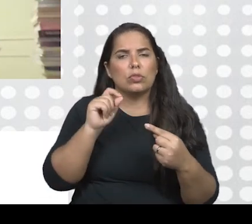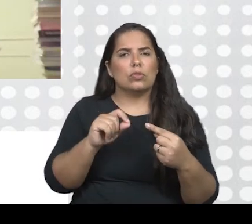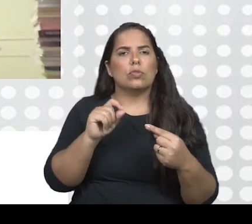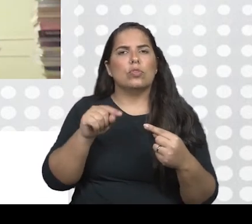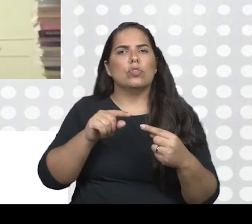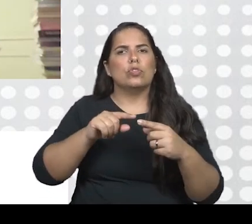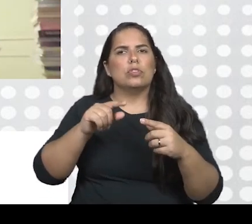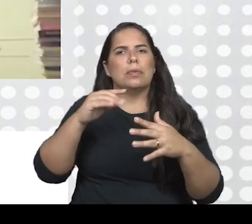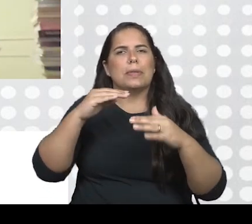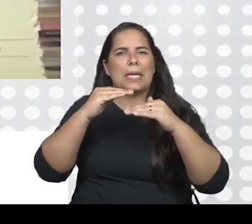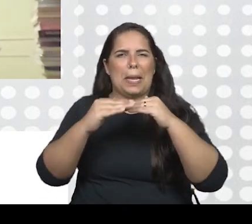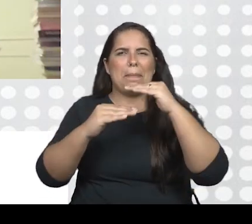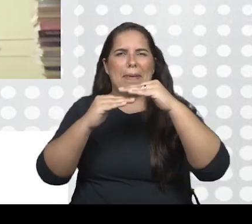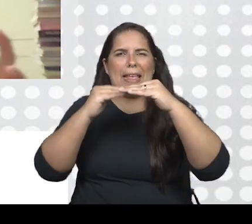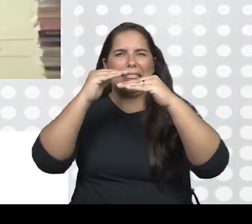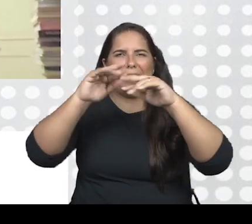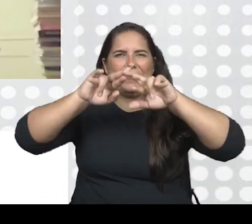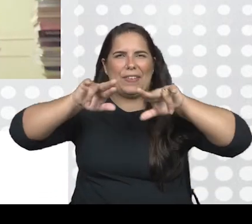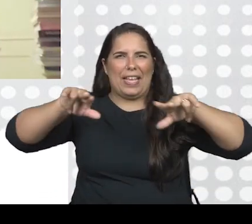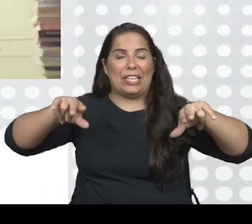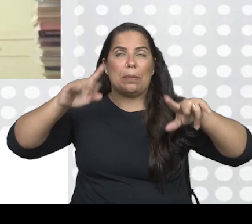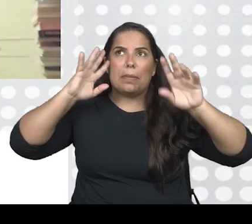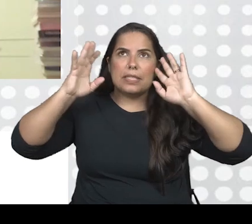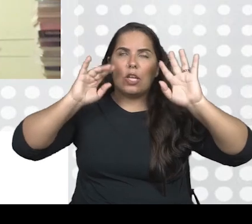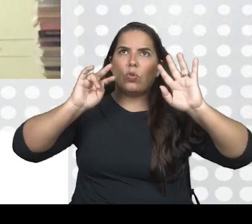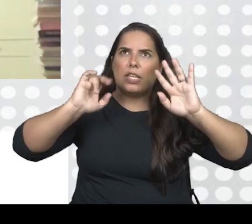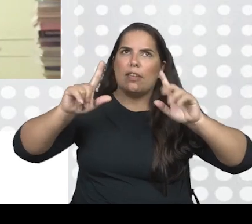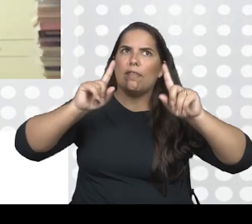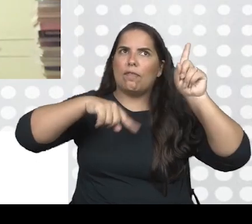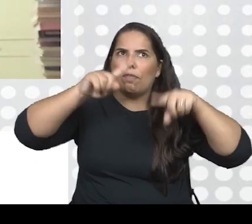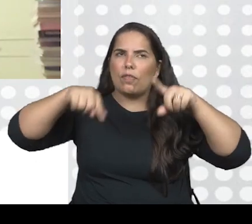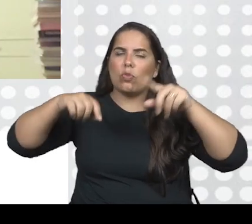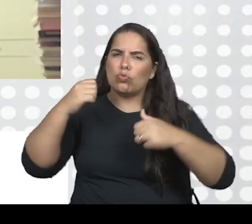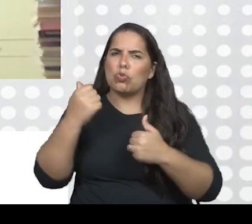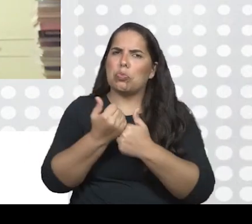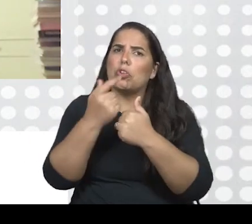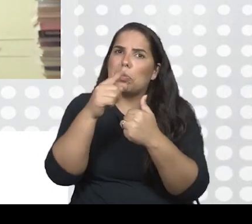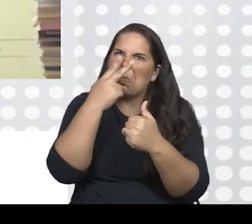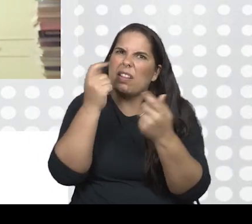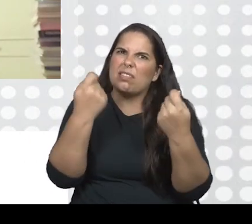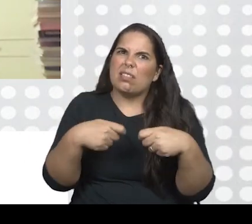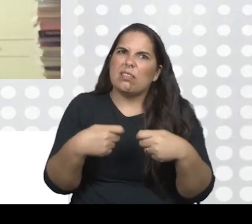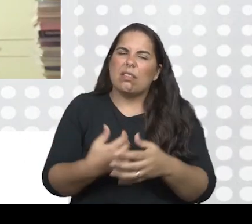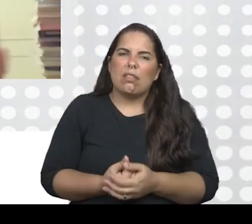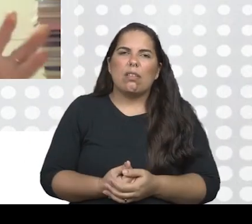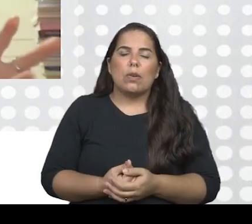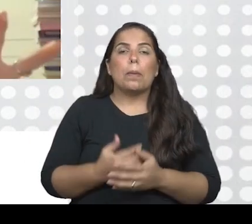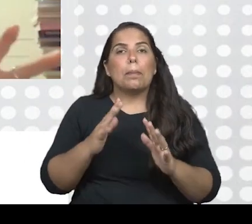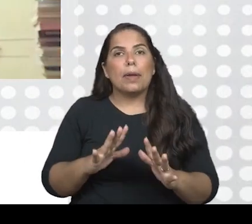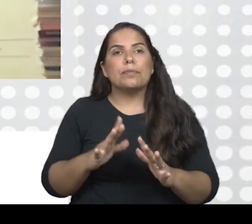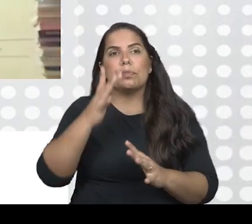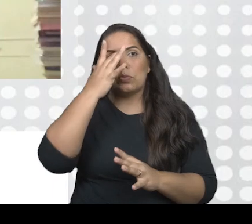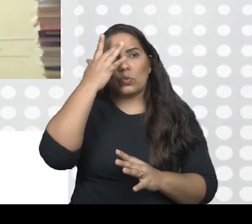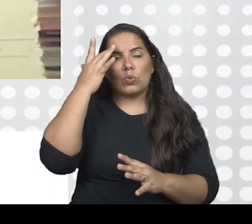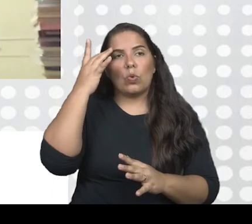de multicamadas, pensando os níveis de suporte, me parece necessário. Já uma